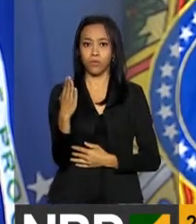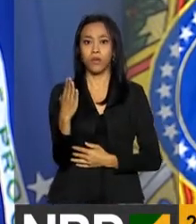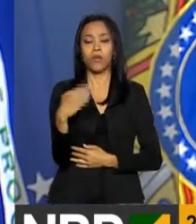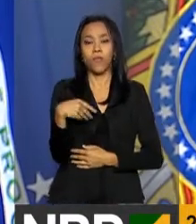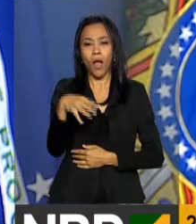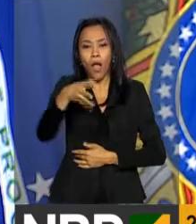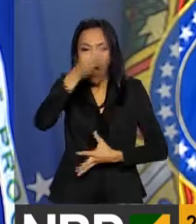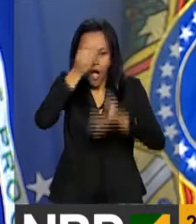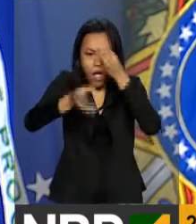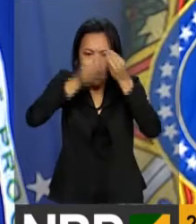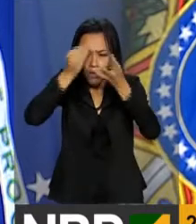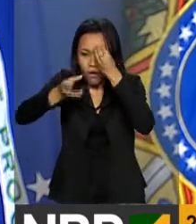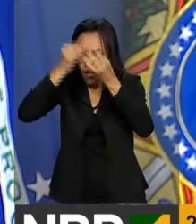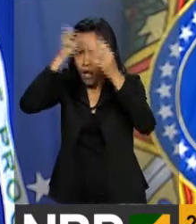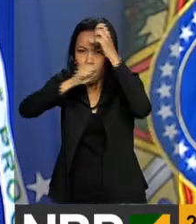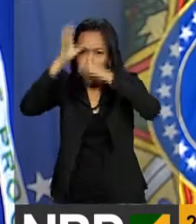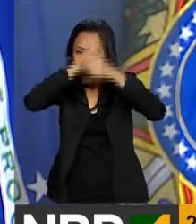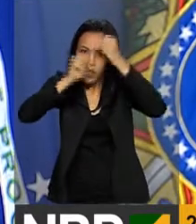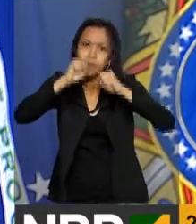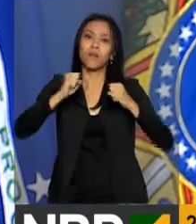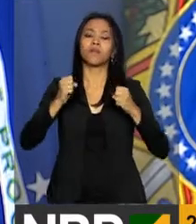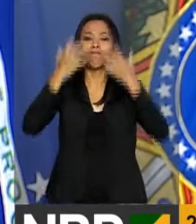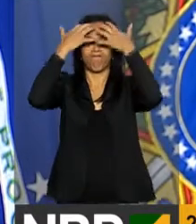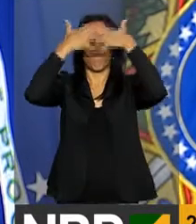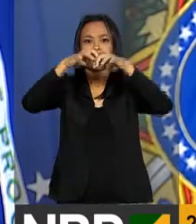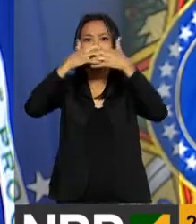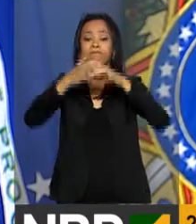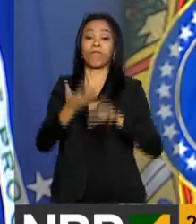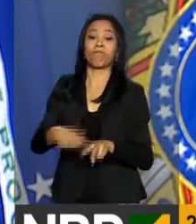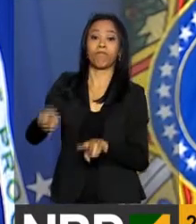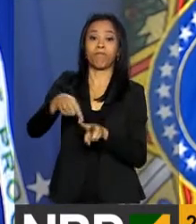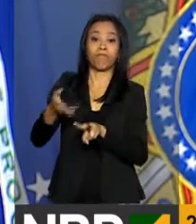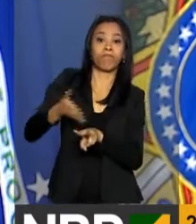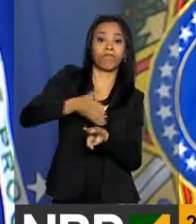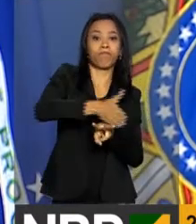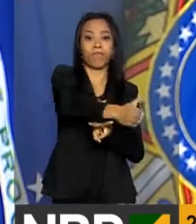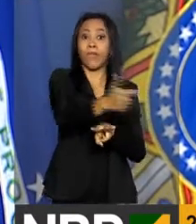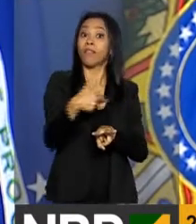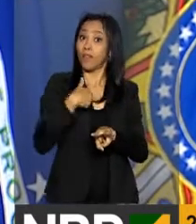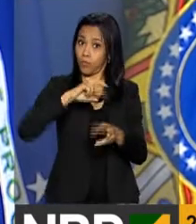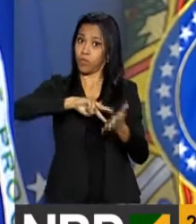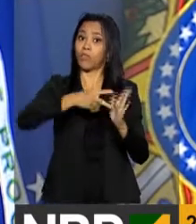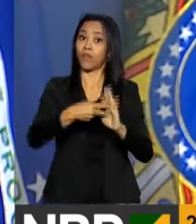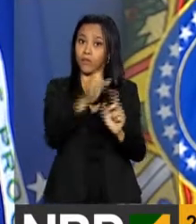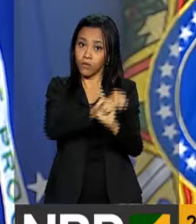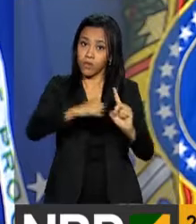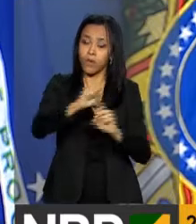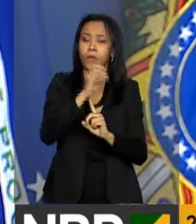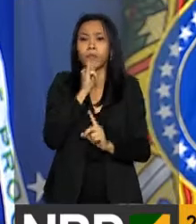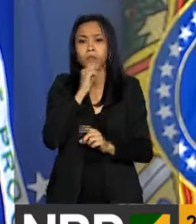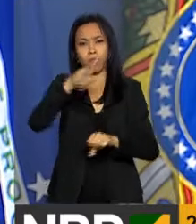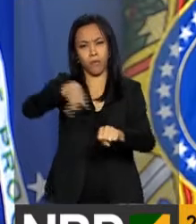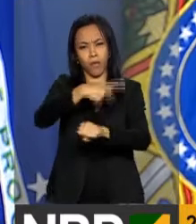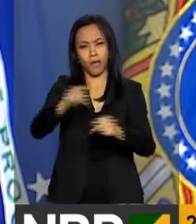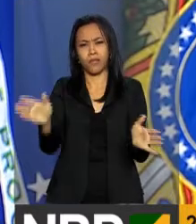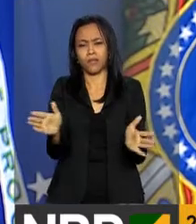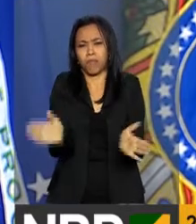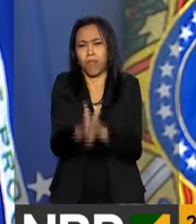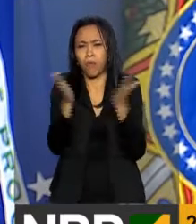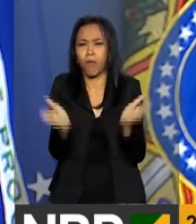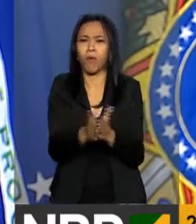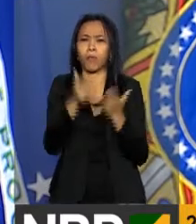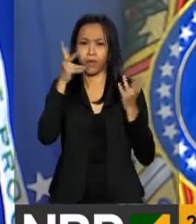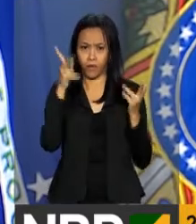obter conhecimentos mas também tem um significado social muito grande num país ainda carente como o nosso a escola em tempo integral